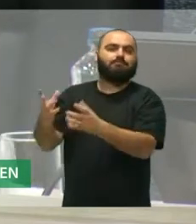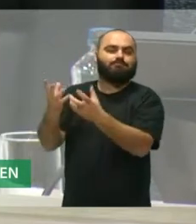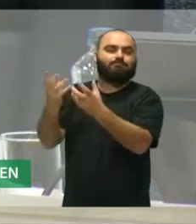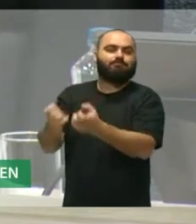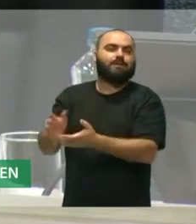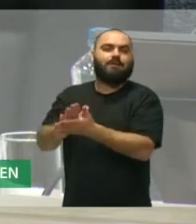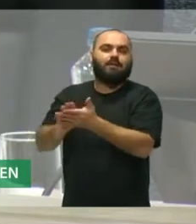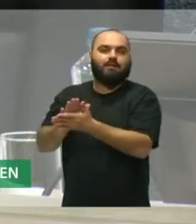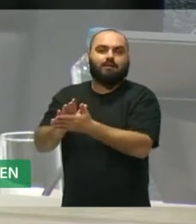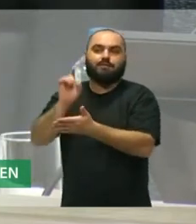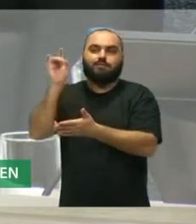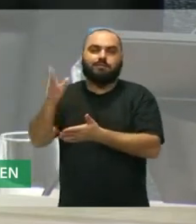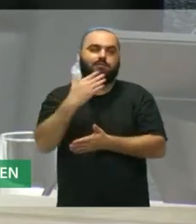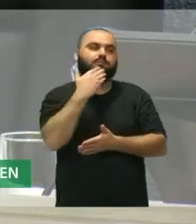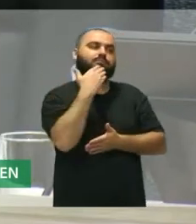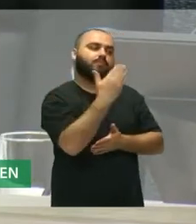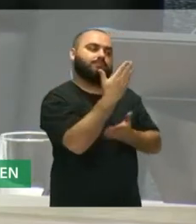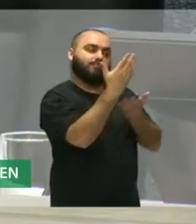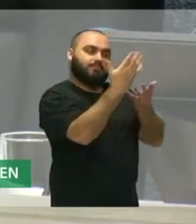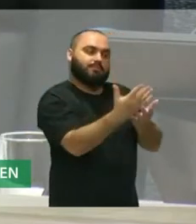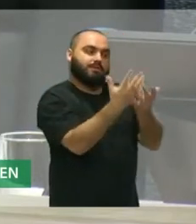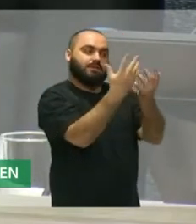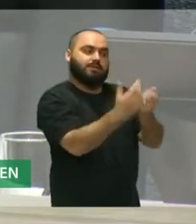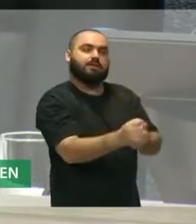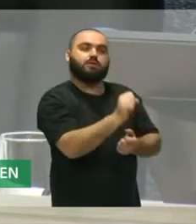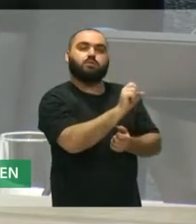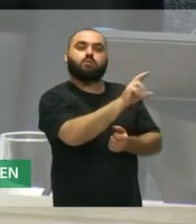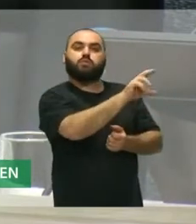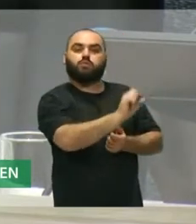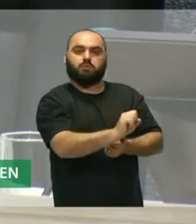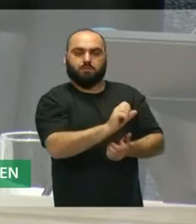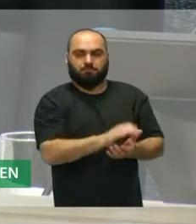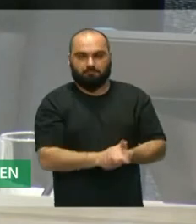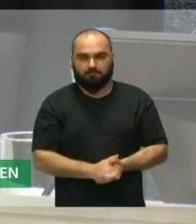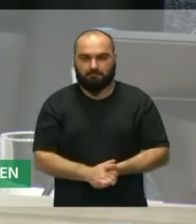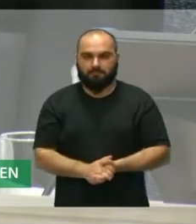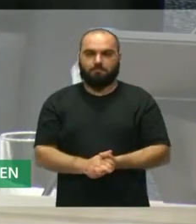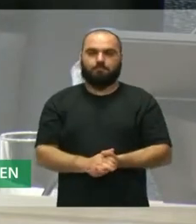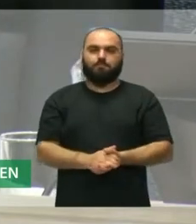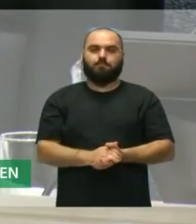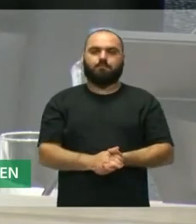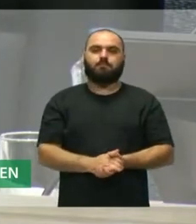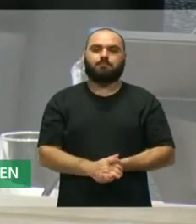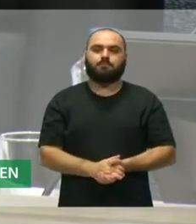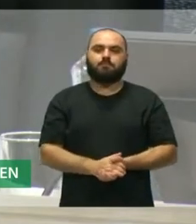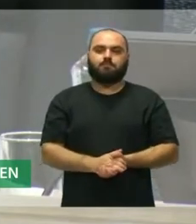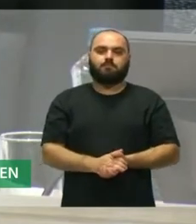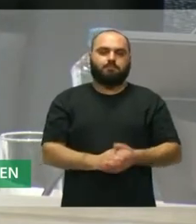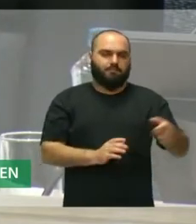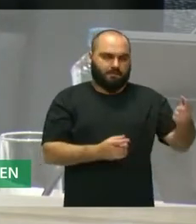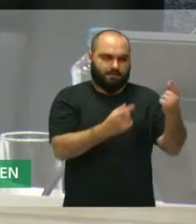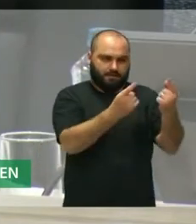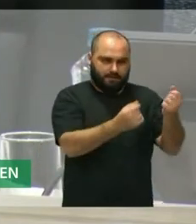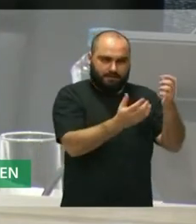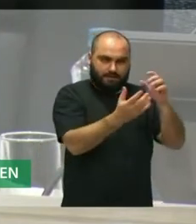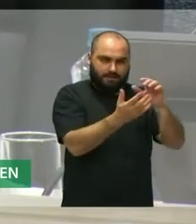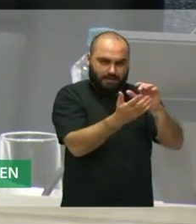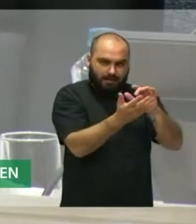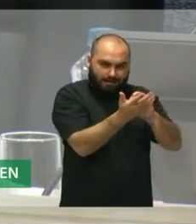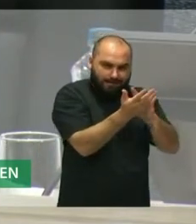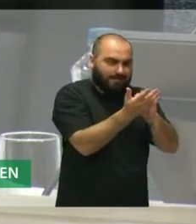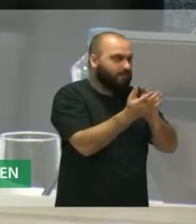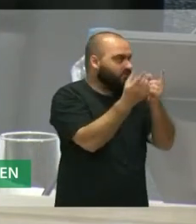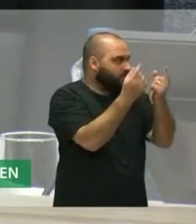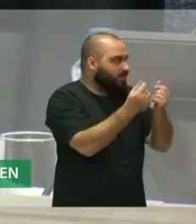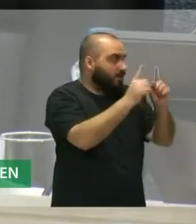para abraçar o paciente SUS-COVID. Então, essa conta parece que é muito dinheiro, mas no contexto de pandemia,